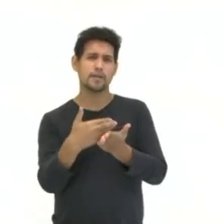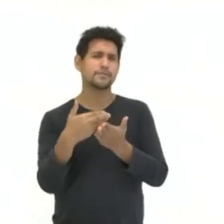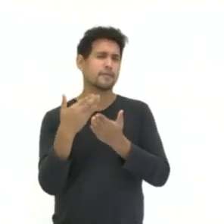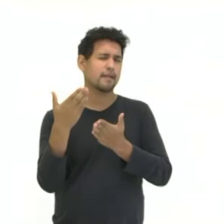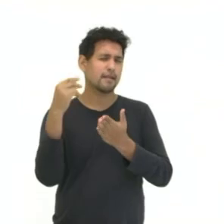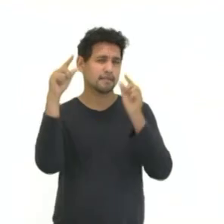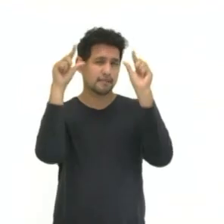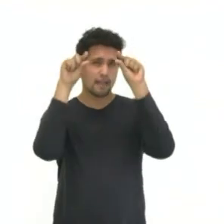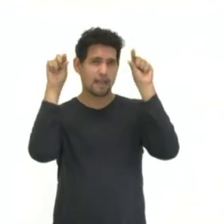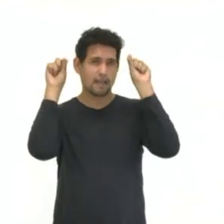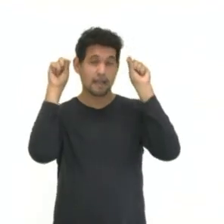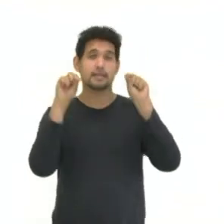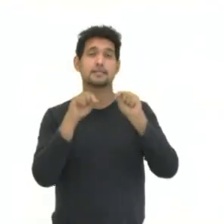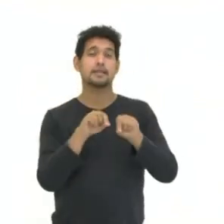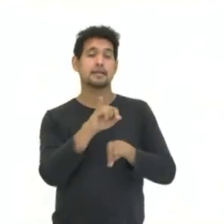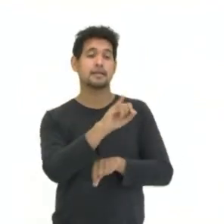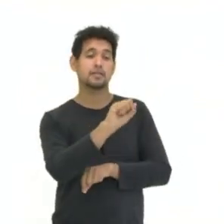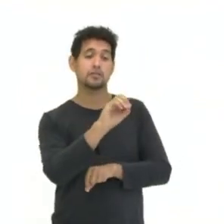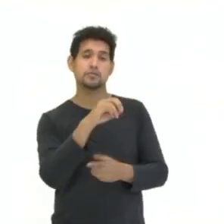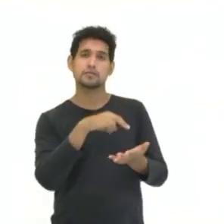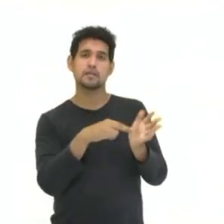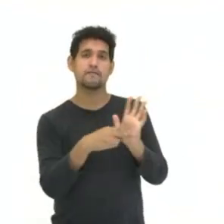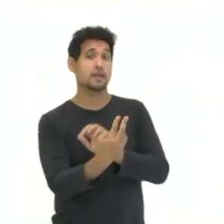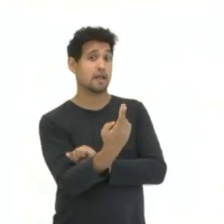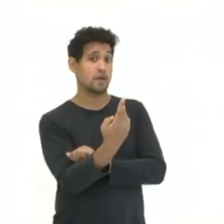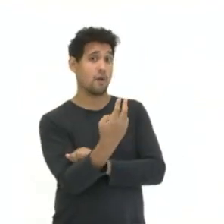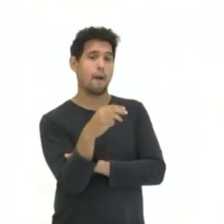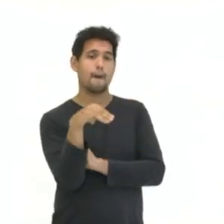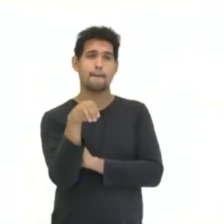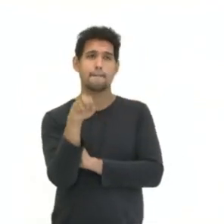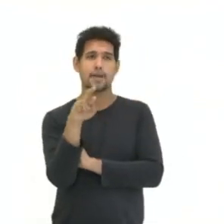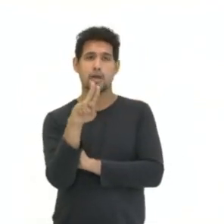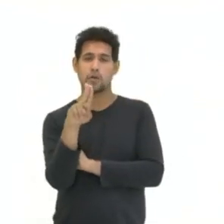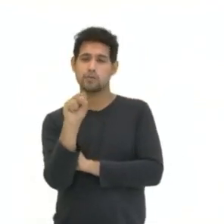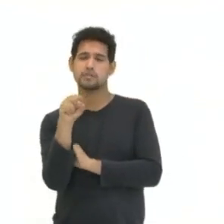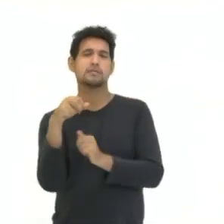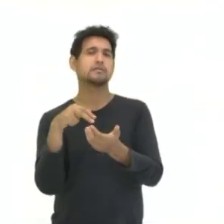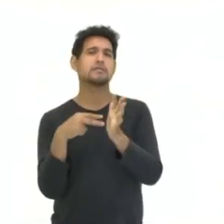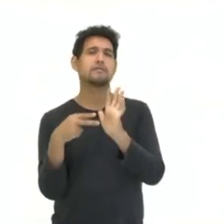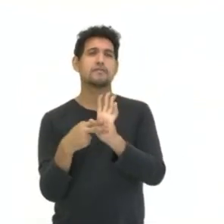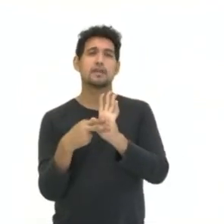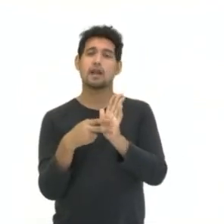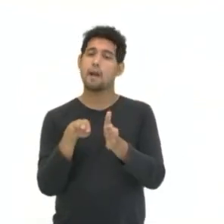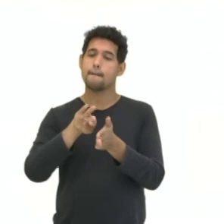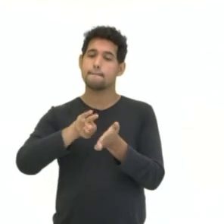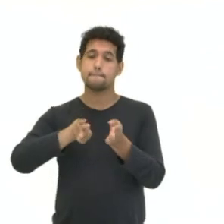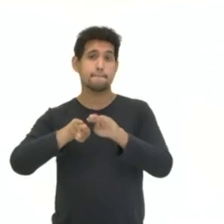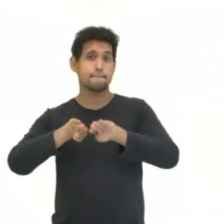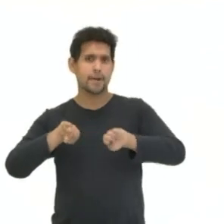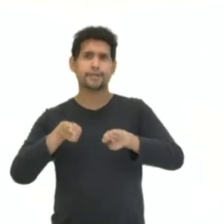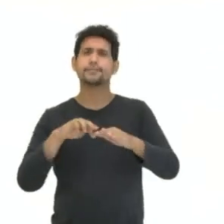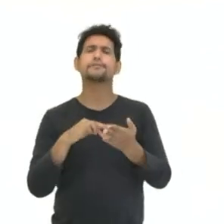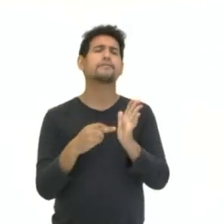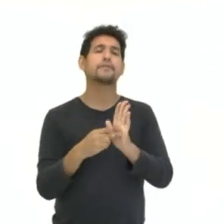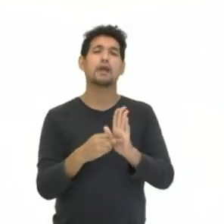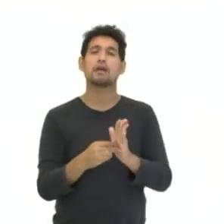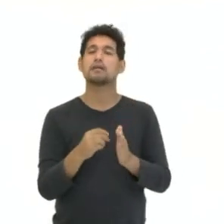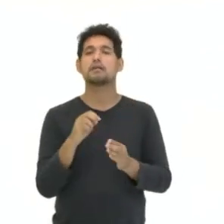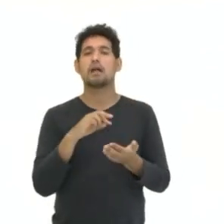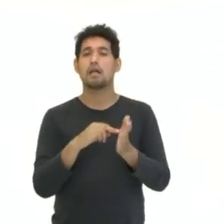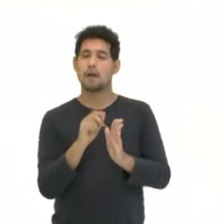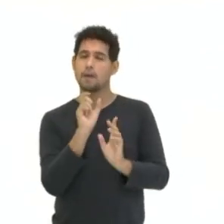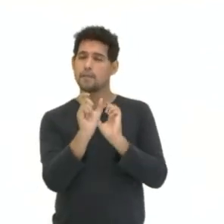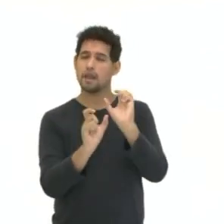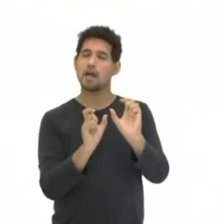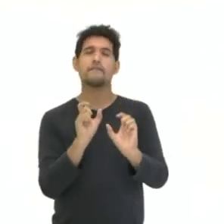está relacionado a igual e meros está relacionado a partes. Isomeria, então, a etimologia